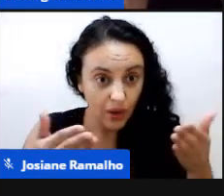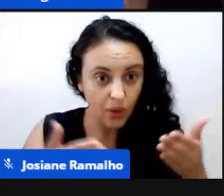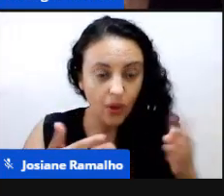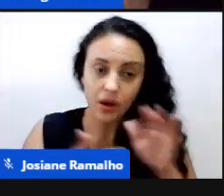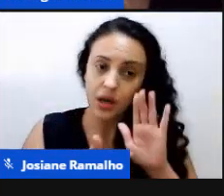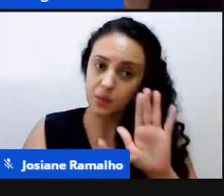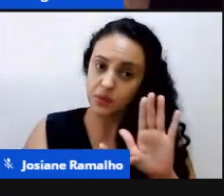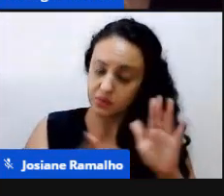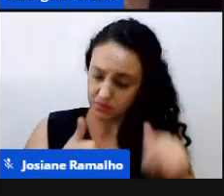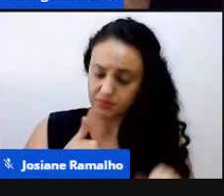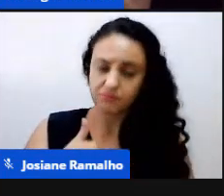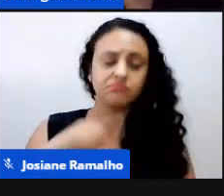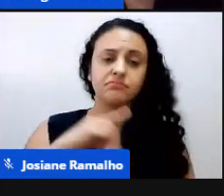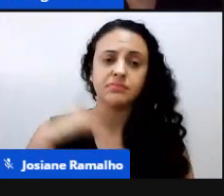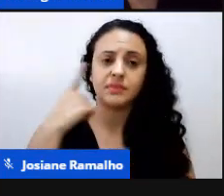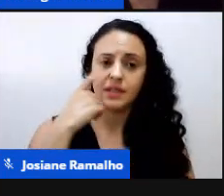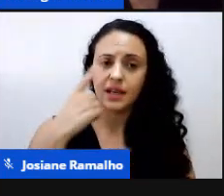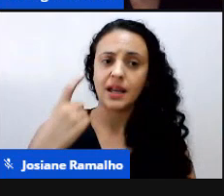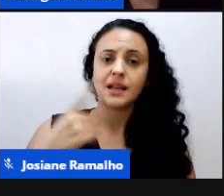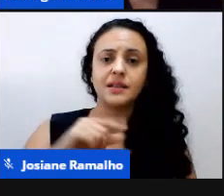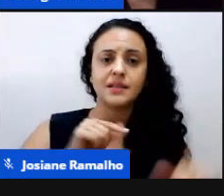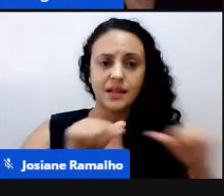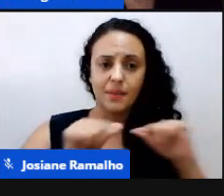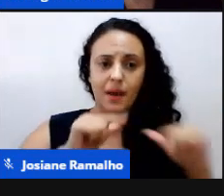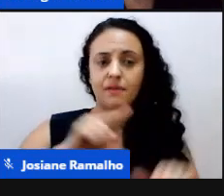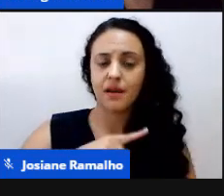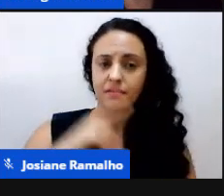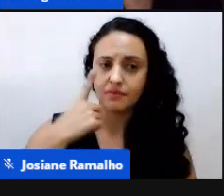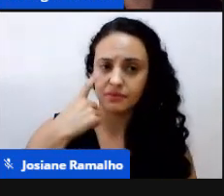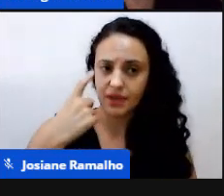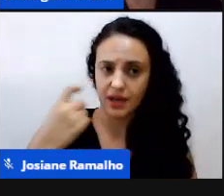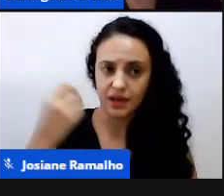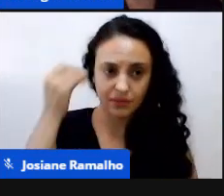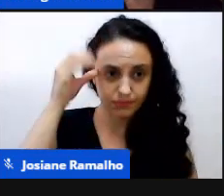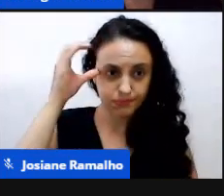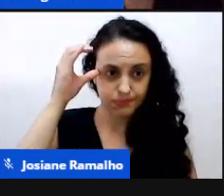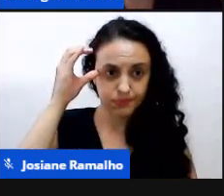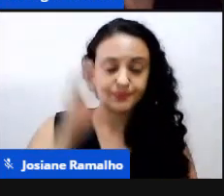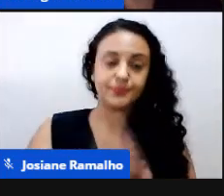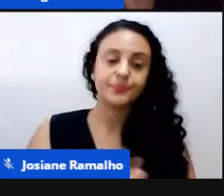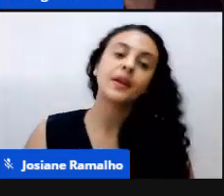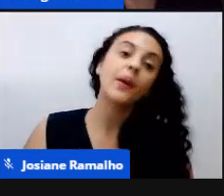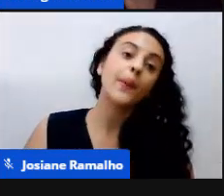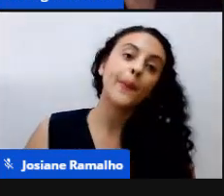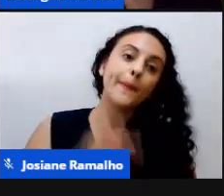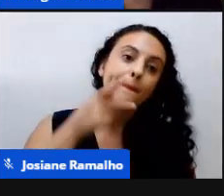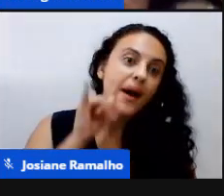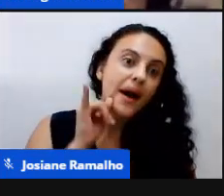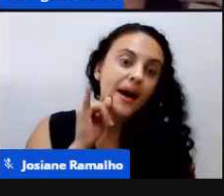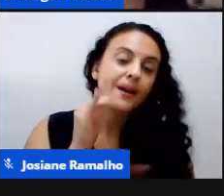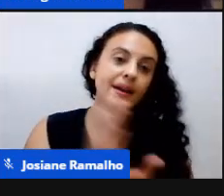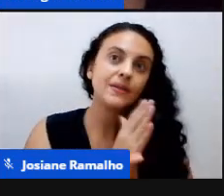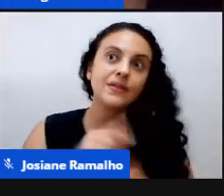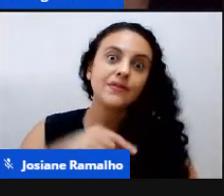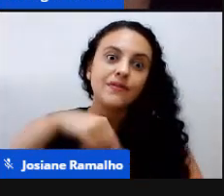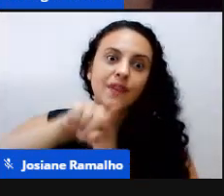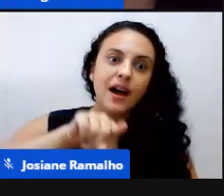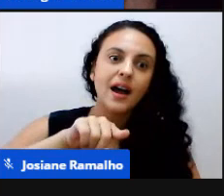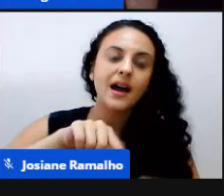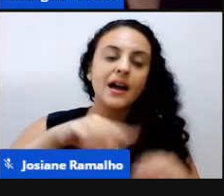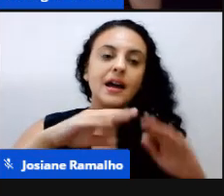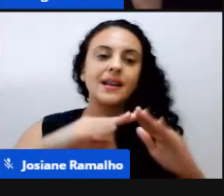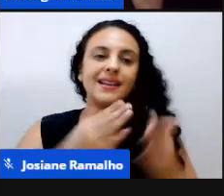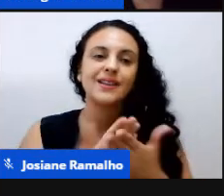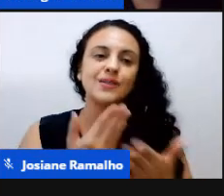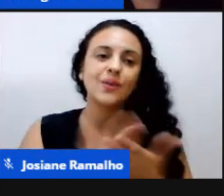interesse nesse conhecimento. Então, aquele pai que vai lá, mesmo dentro, às vezes, da sua simplicidade, olha, professor, eu só posso